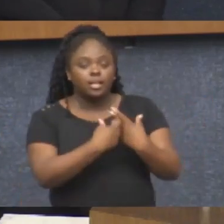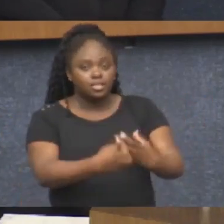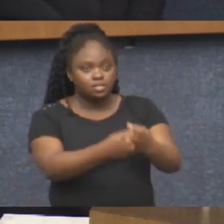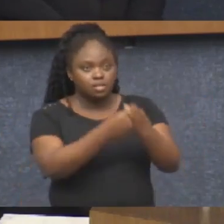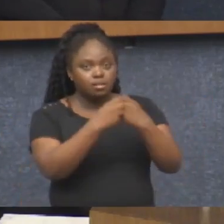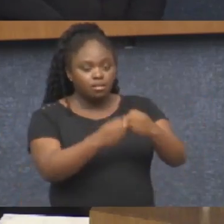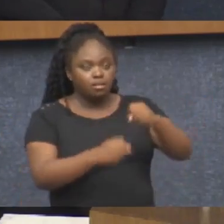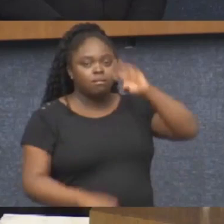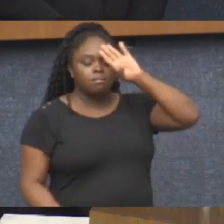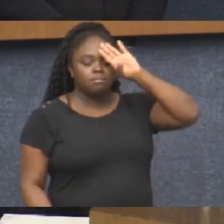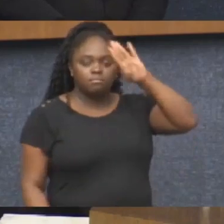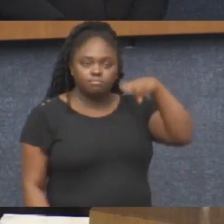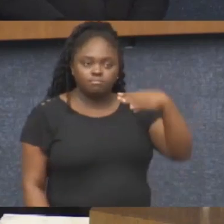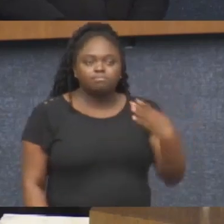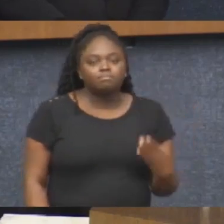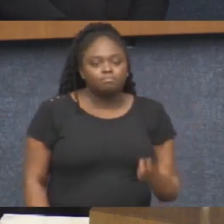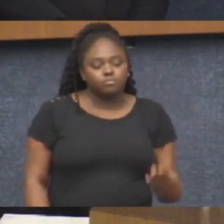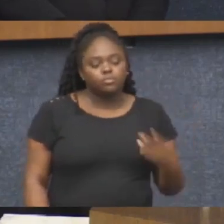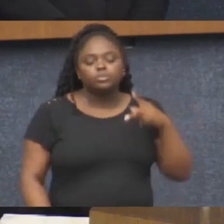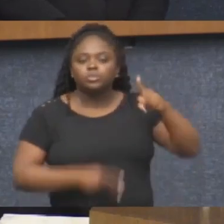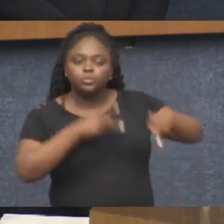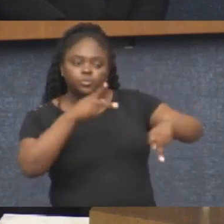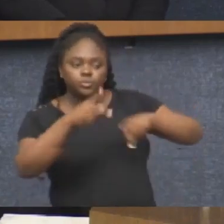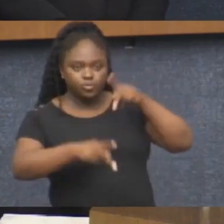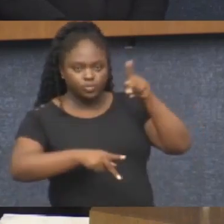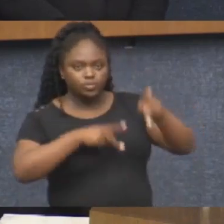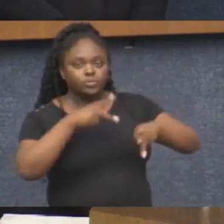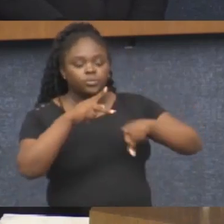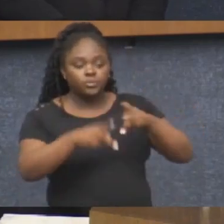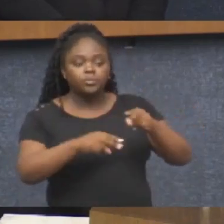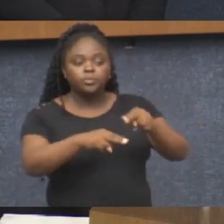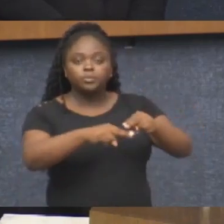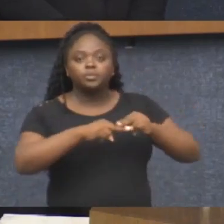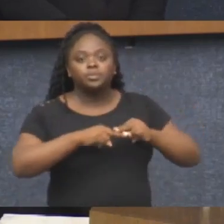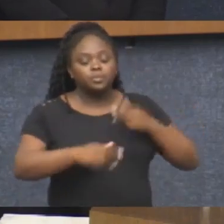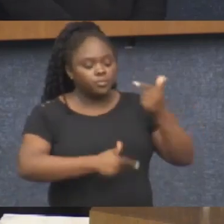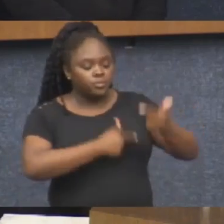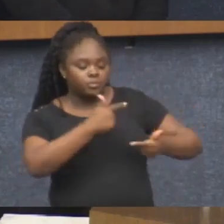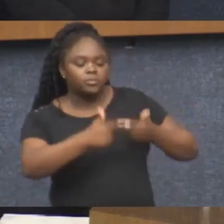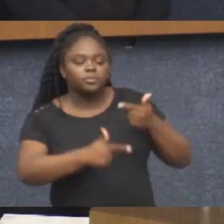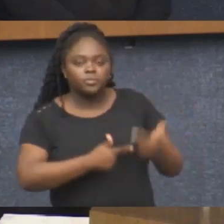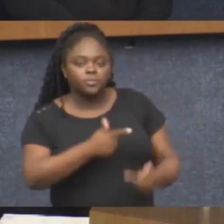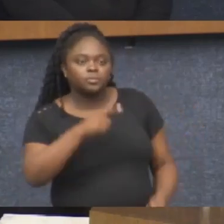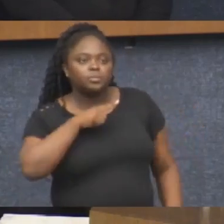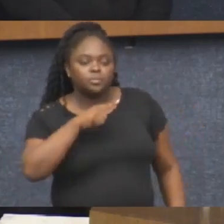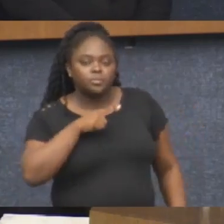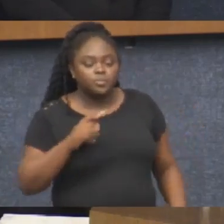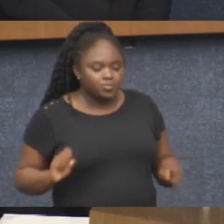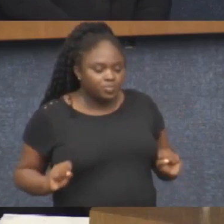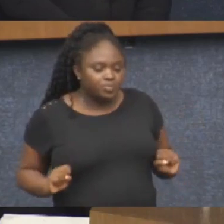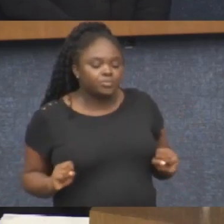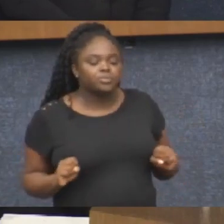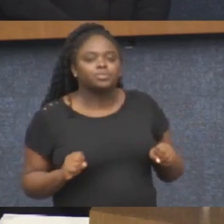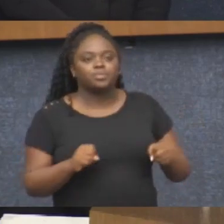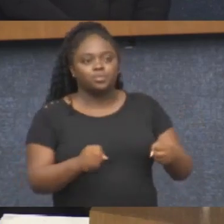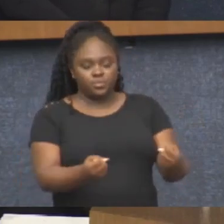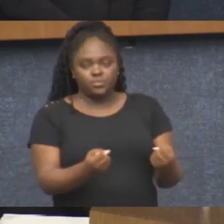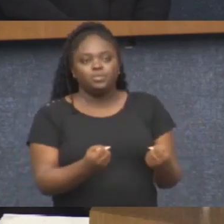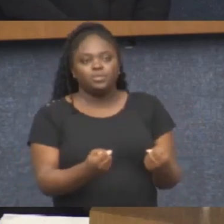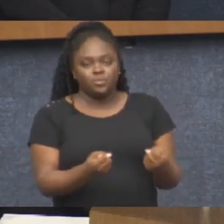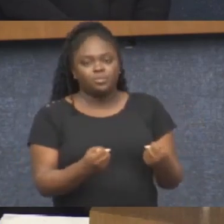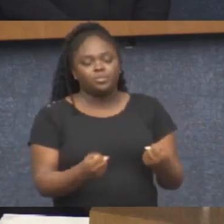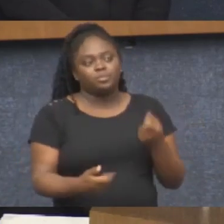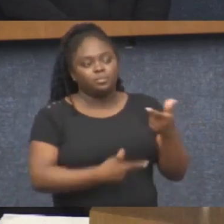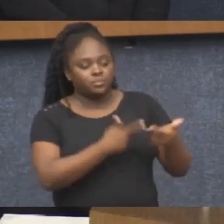Recebendo uma homenagem do povo pelo trabalho que prestam, pela dedicação,